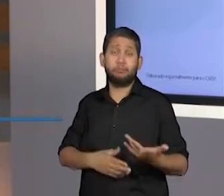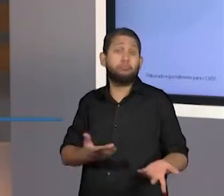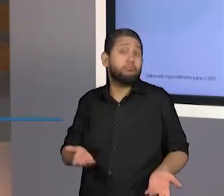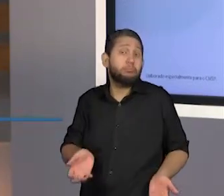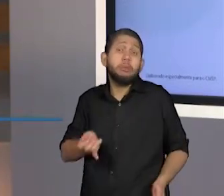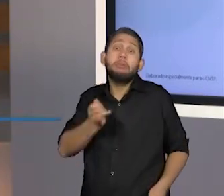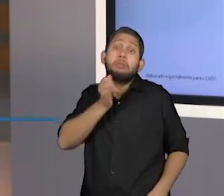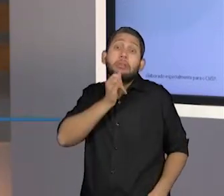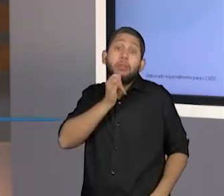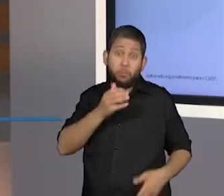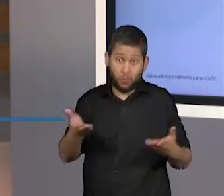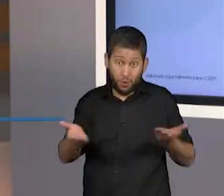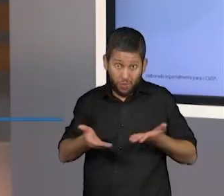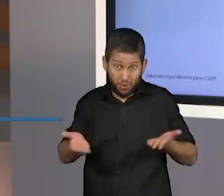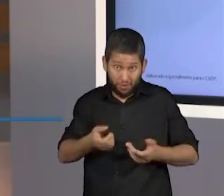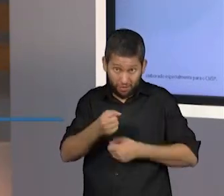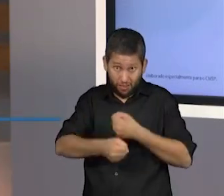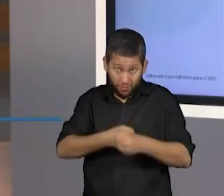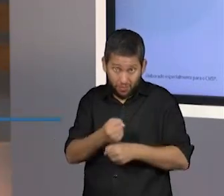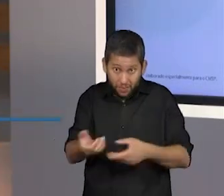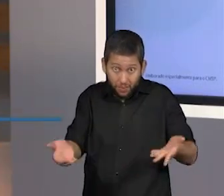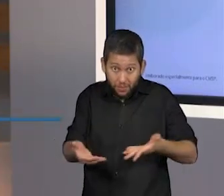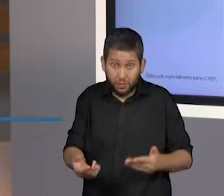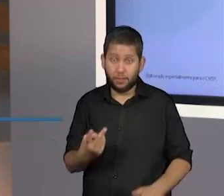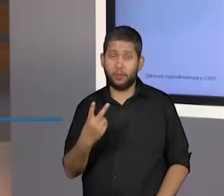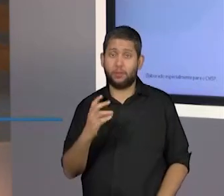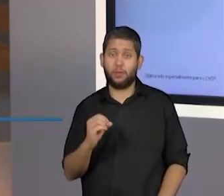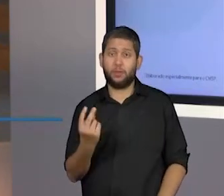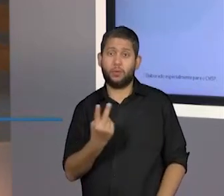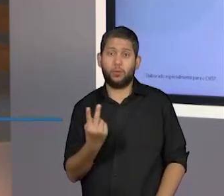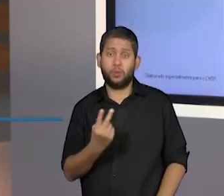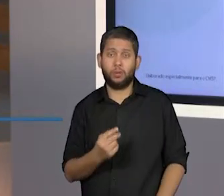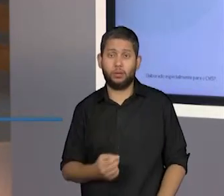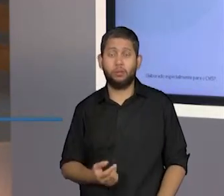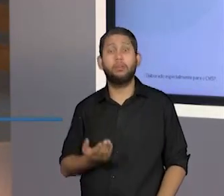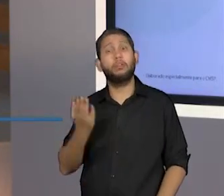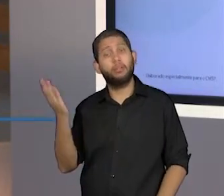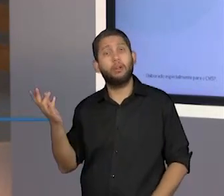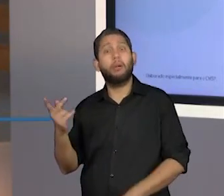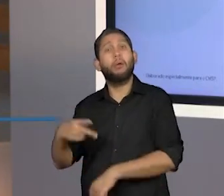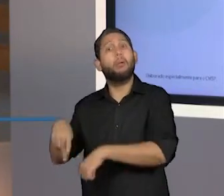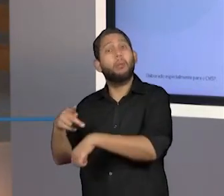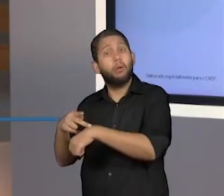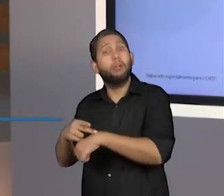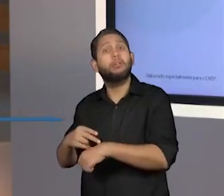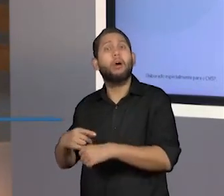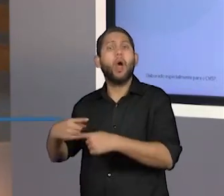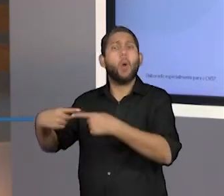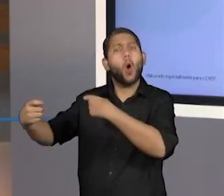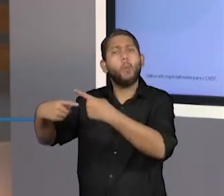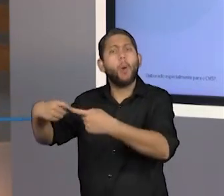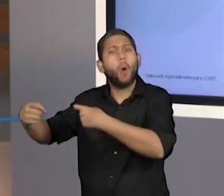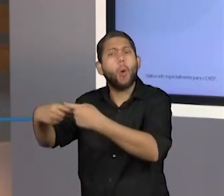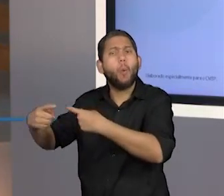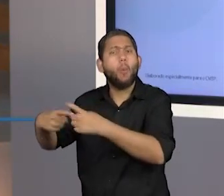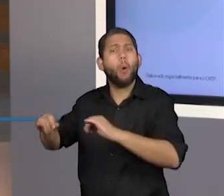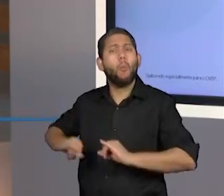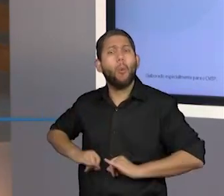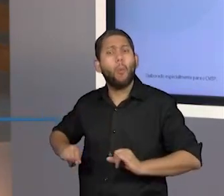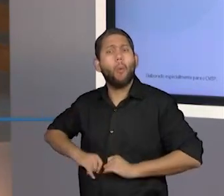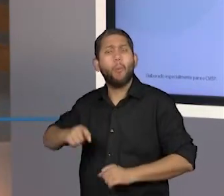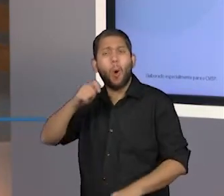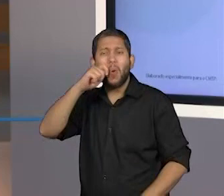da guerra, e a gente percebe aí que também os africanos acabaram fazendo essa migração, sendo imigrantes aqui no Brasil, de uma